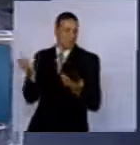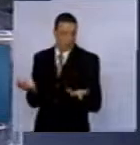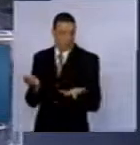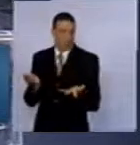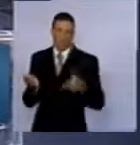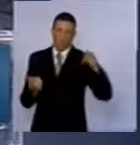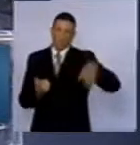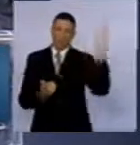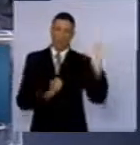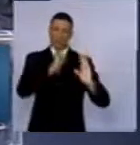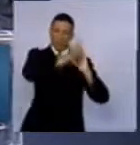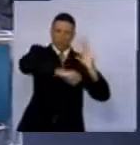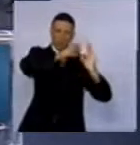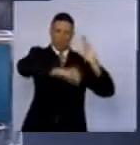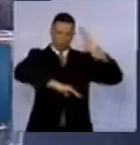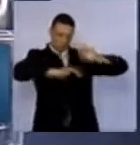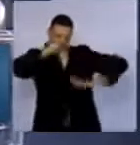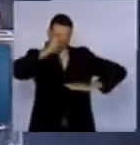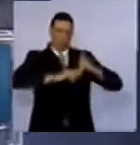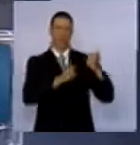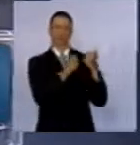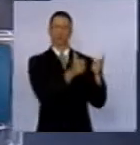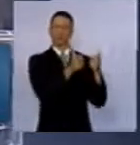produzir conteúdo de qualidade.